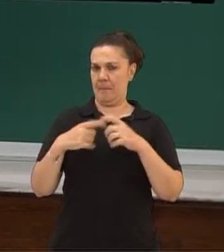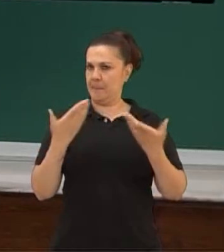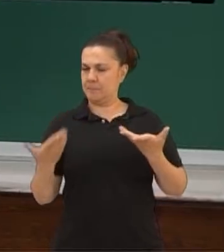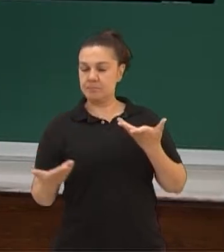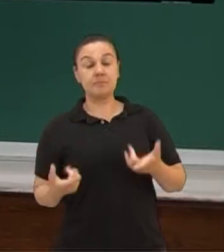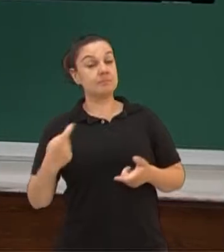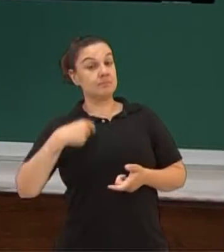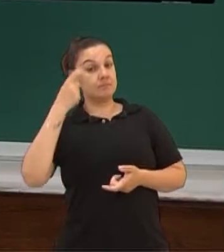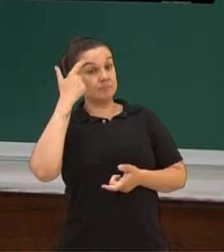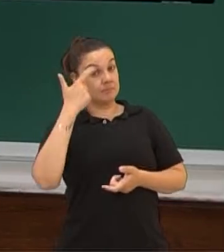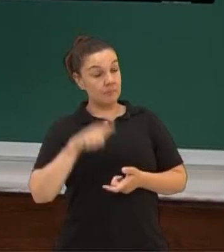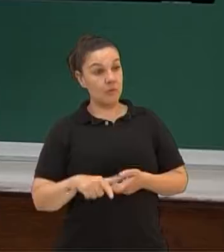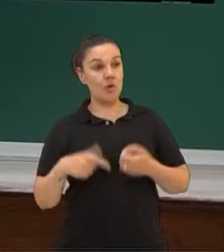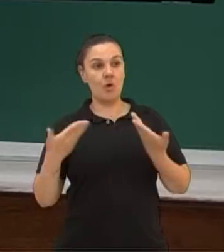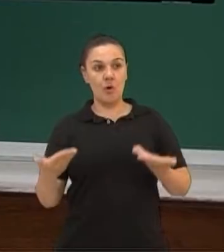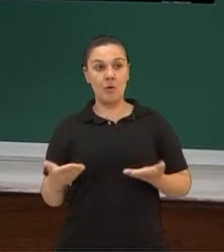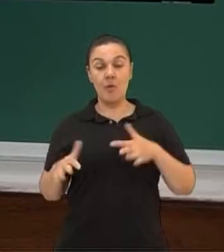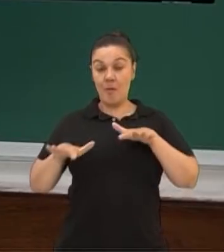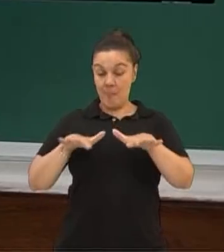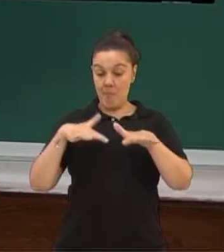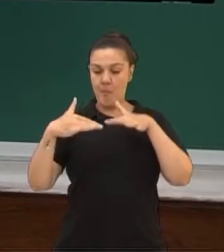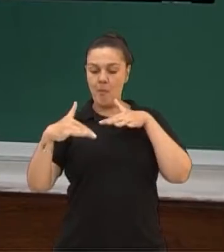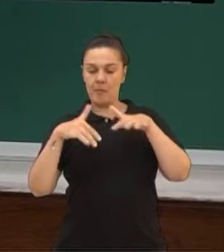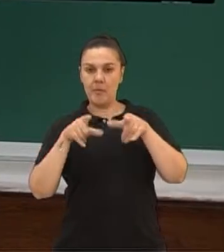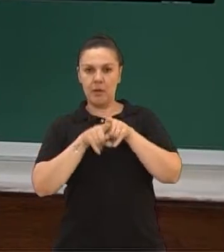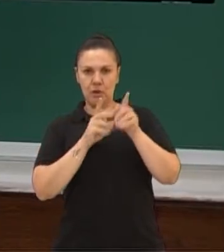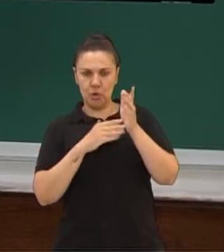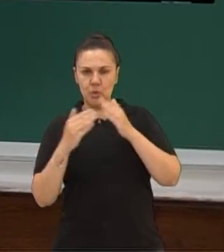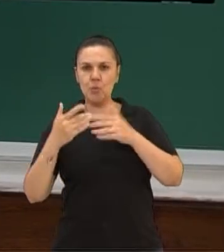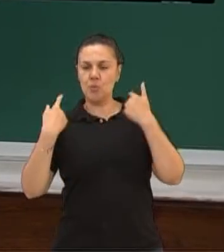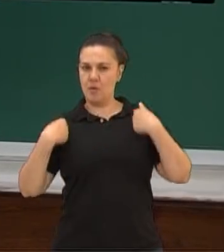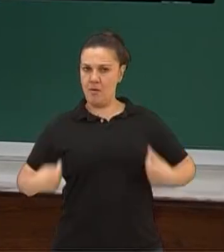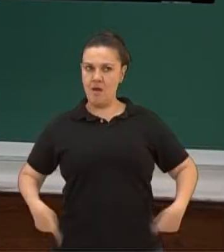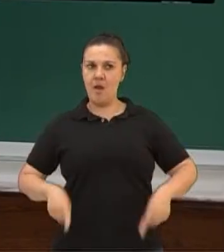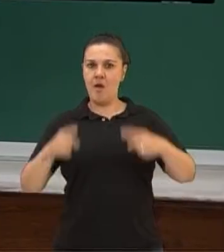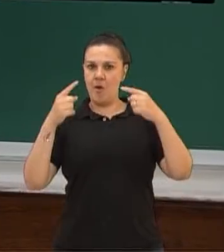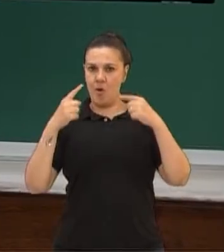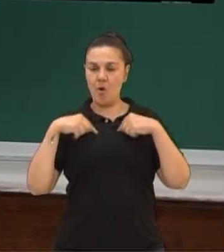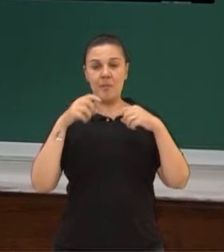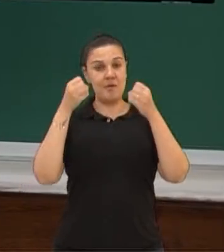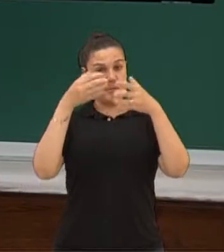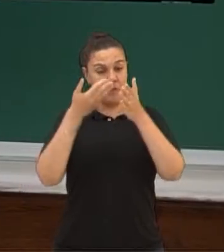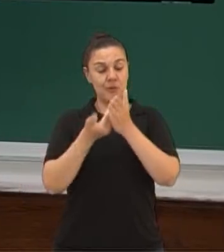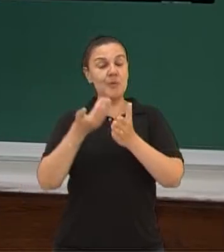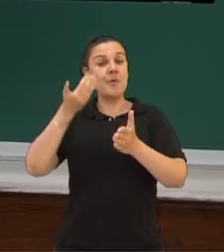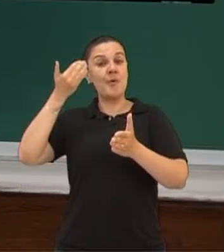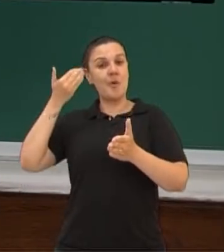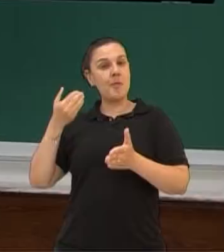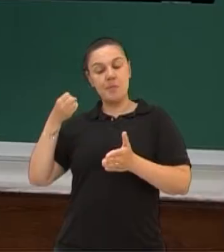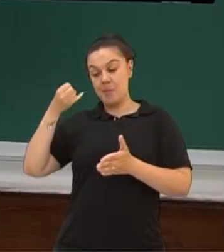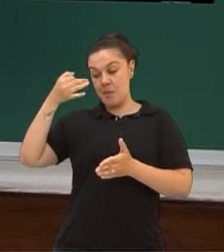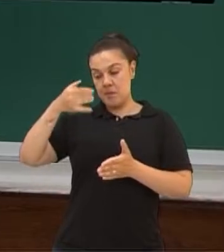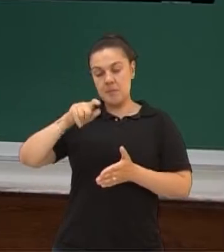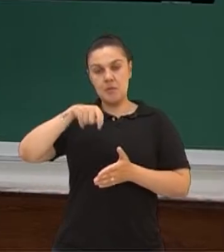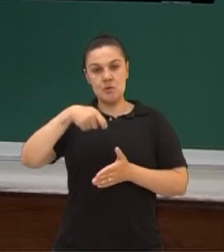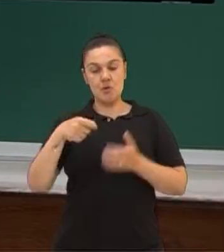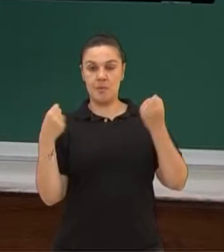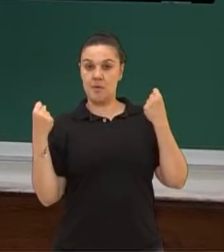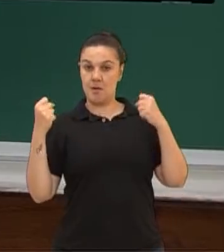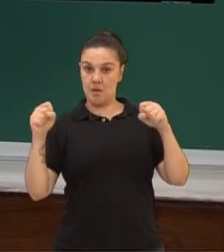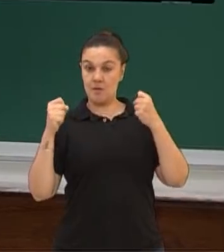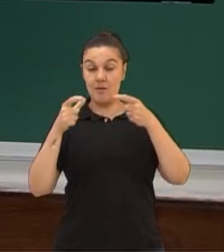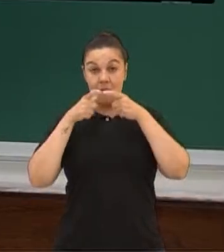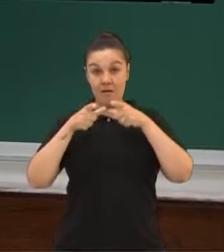pensar novamente a educação enquanto movimento e cultura corporal, que era o que a gente estava falando lá no início, né? Que era falar da educação física